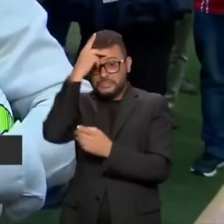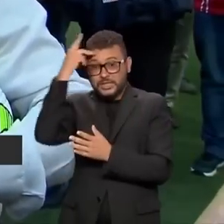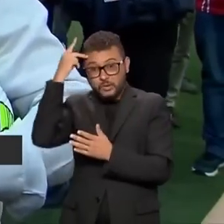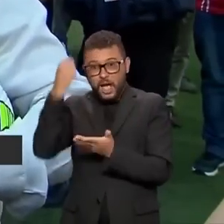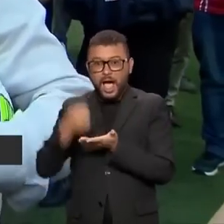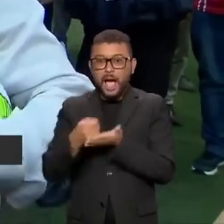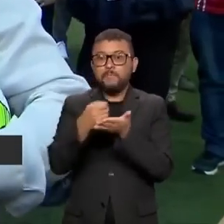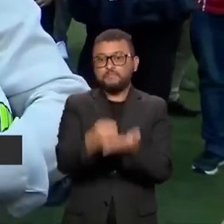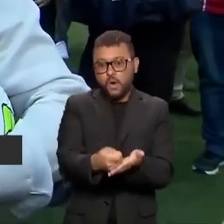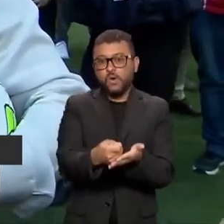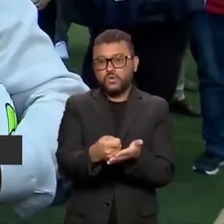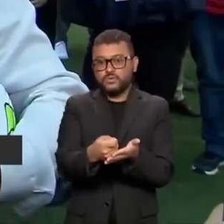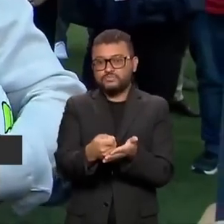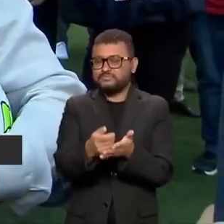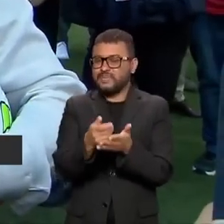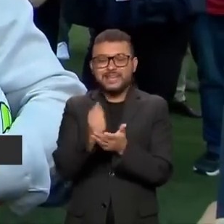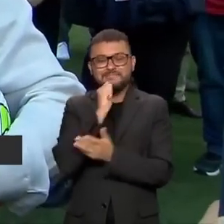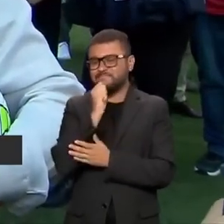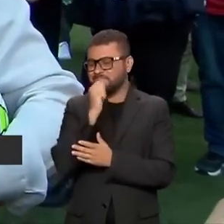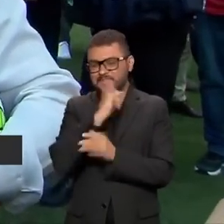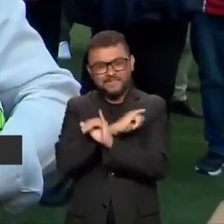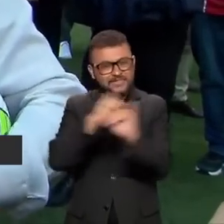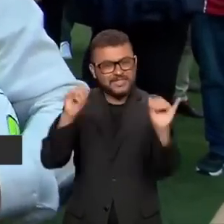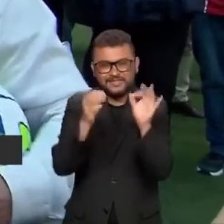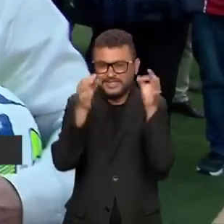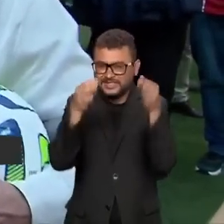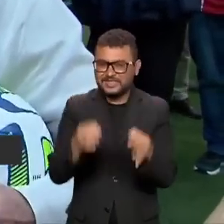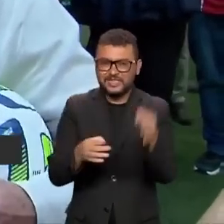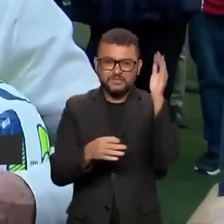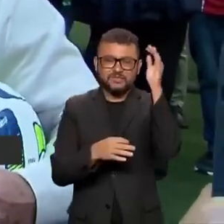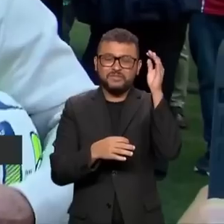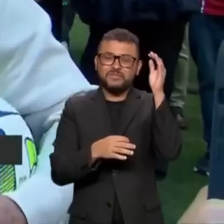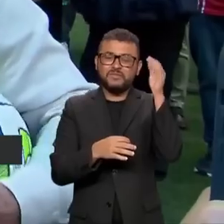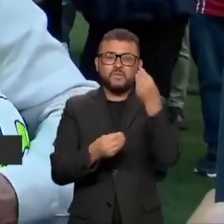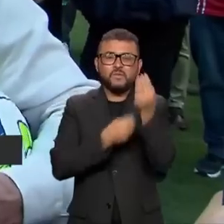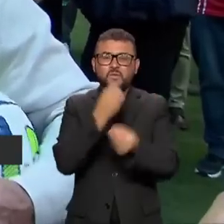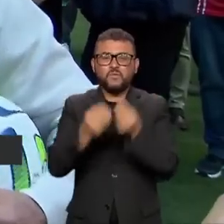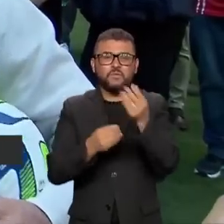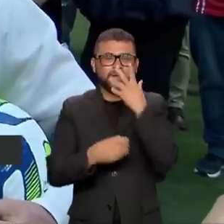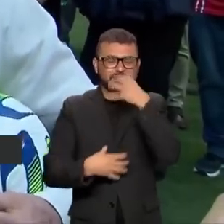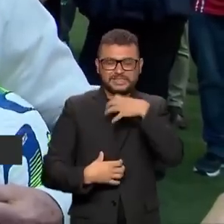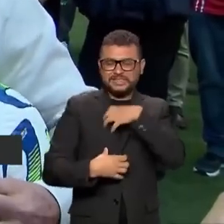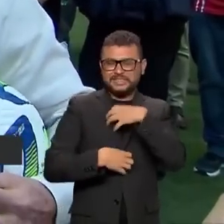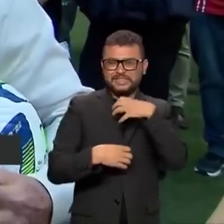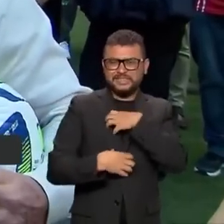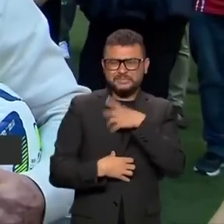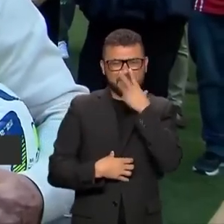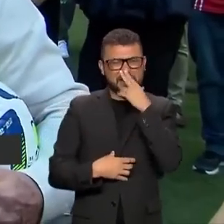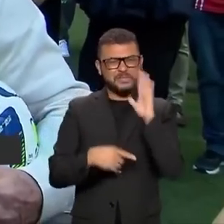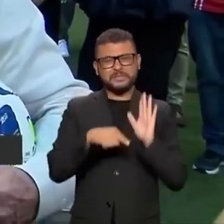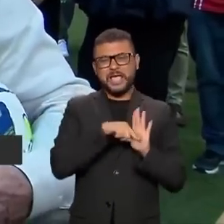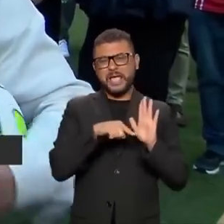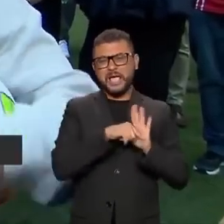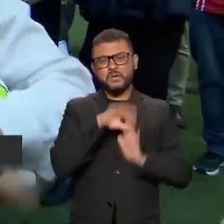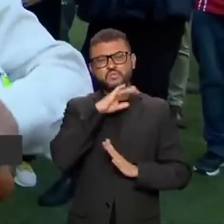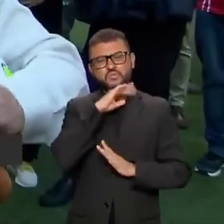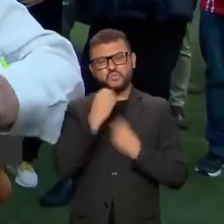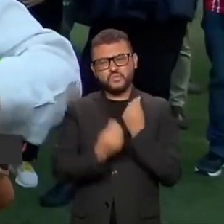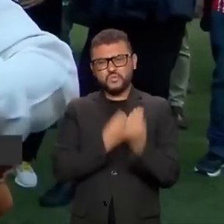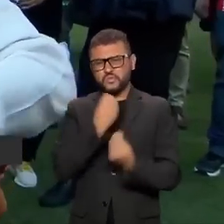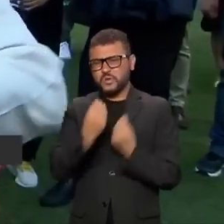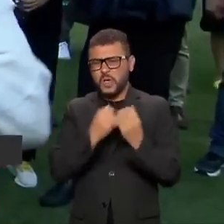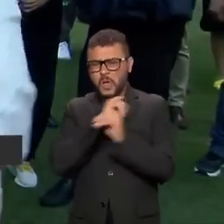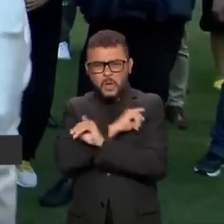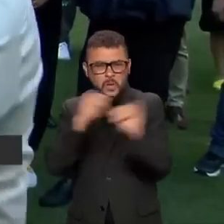patrocinadores divulgava a Copa do Mundo correto, e foi a Copa do Mundo feita num clima muito negativo. Tudo